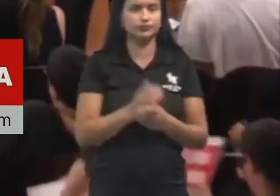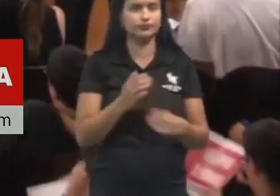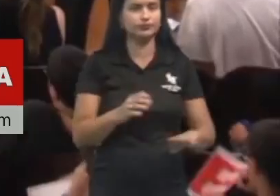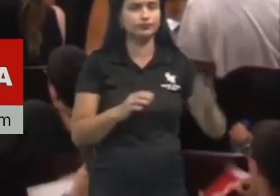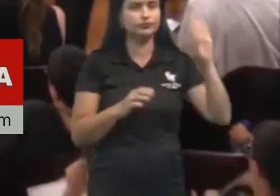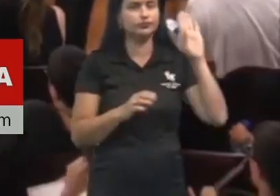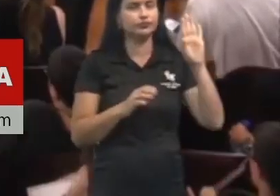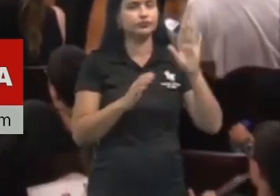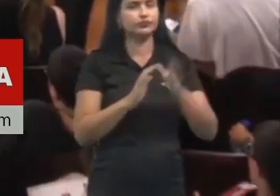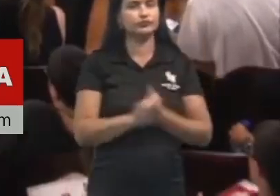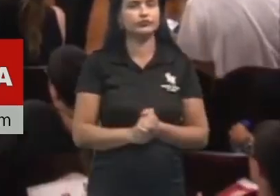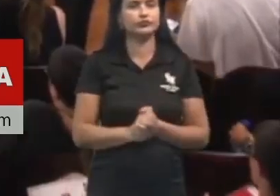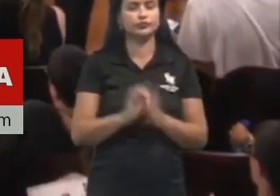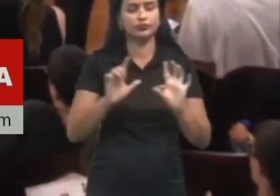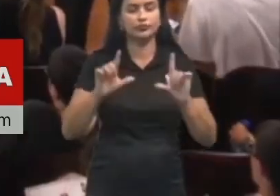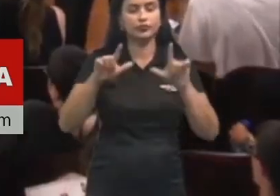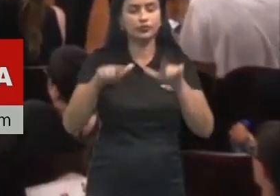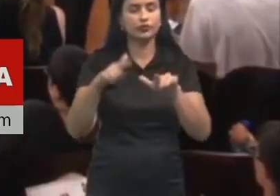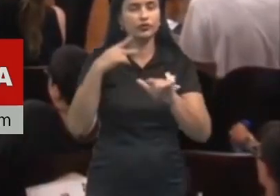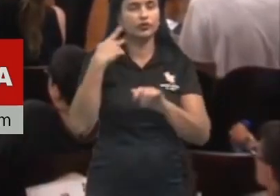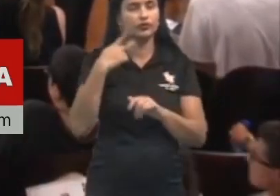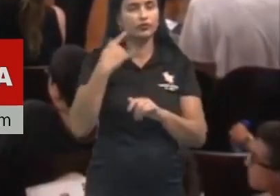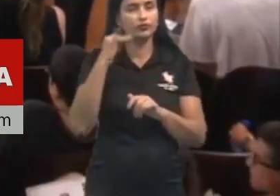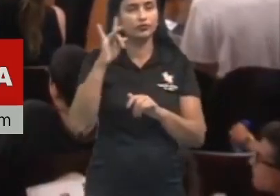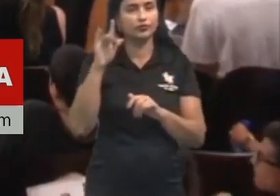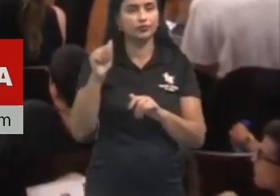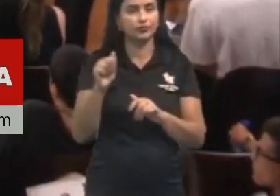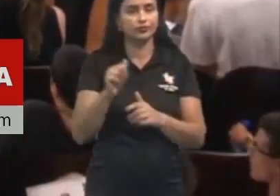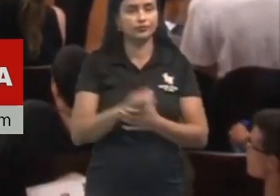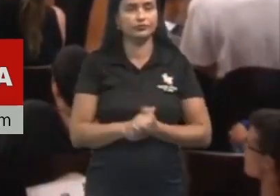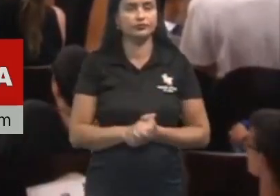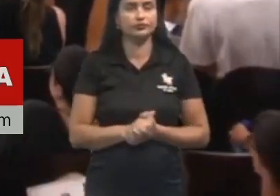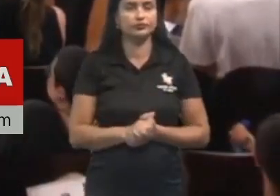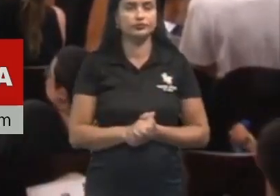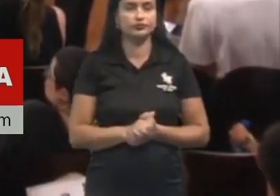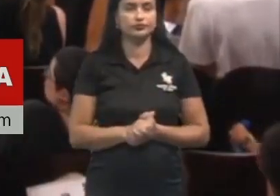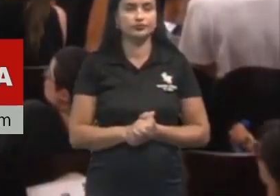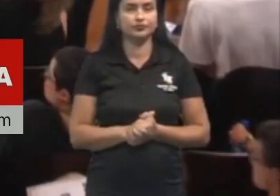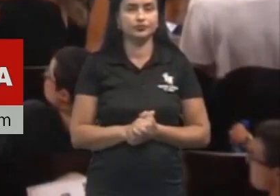Os vereadores aprovaram o pedido de suspensão temporária, tendo apenas